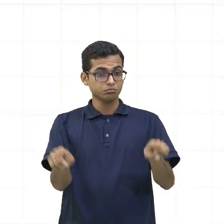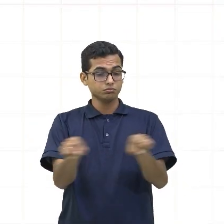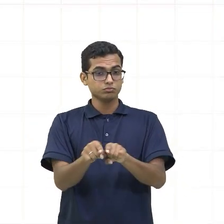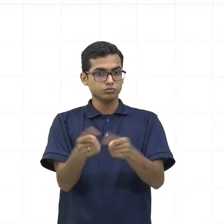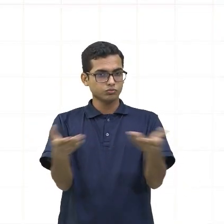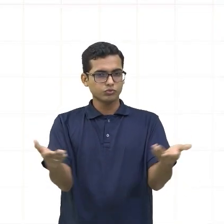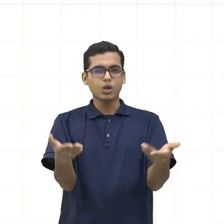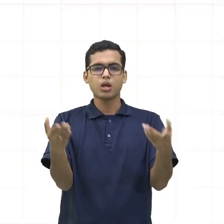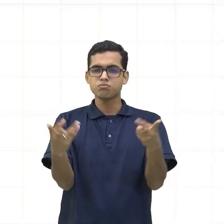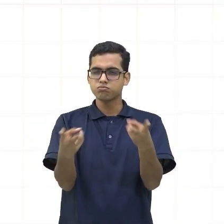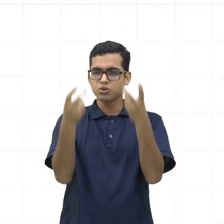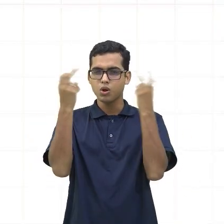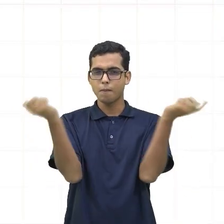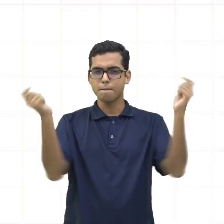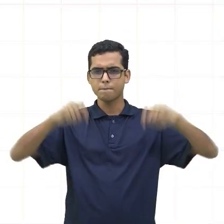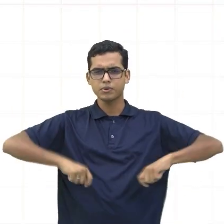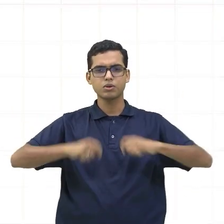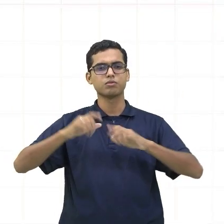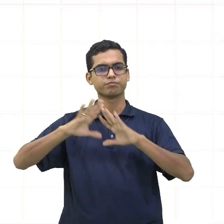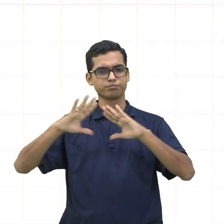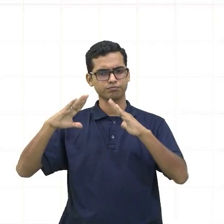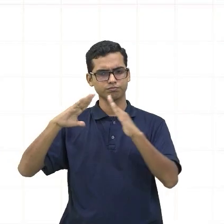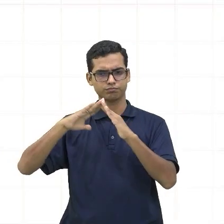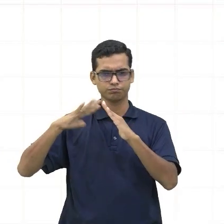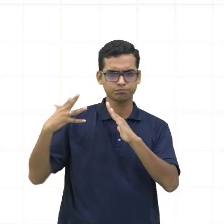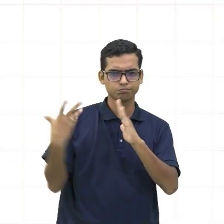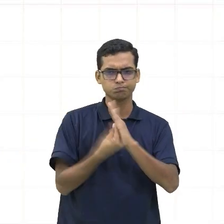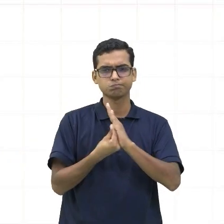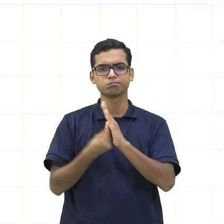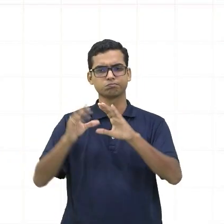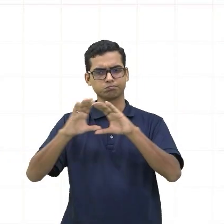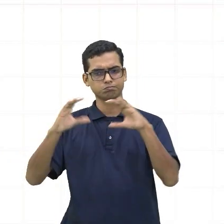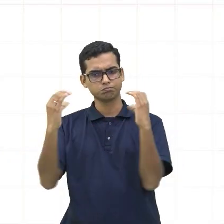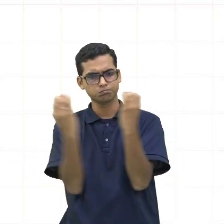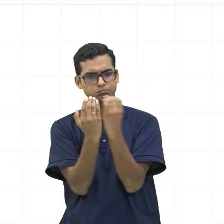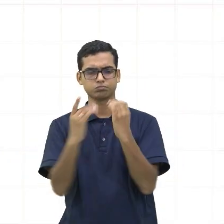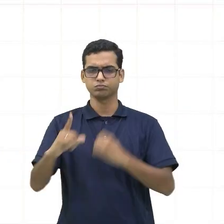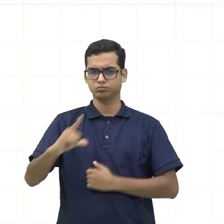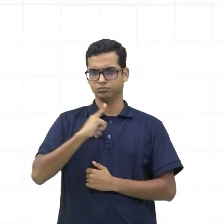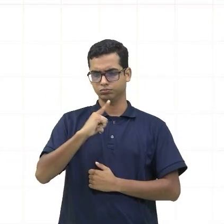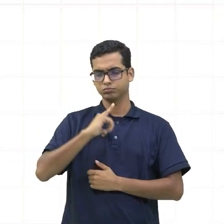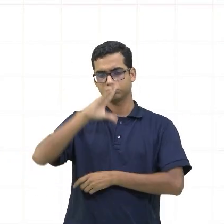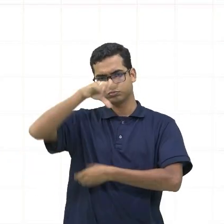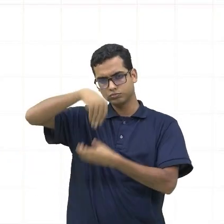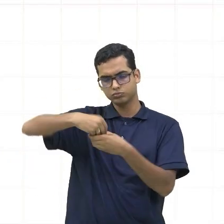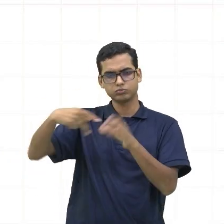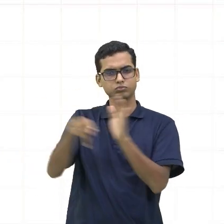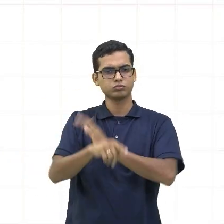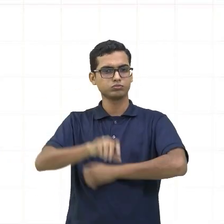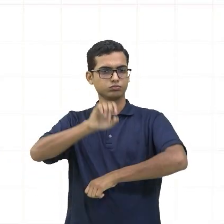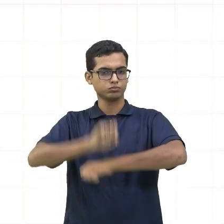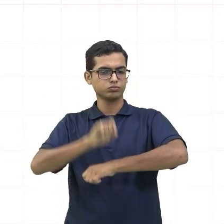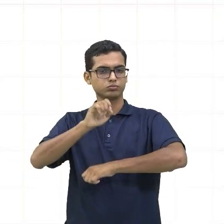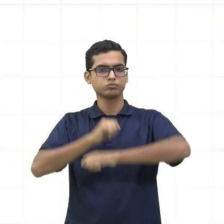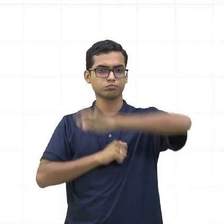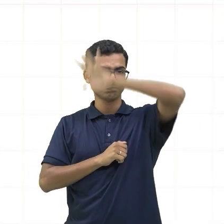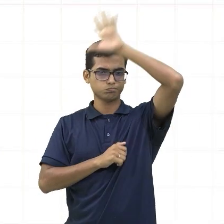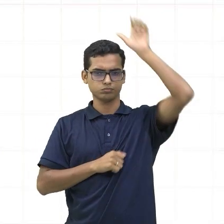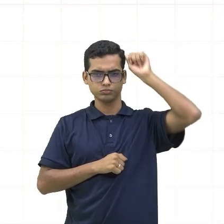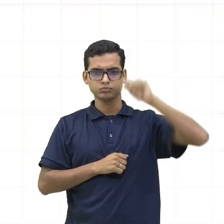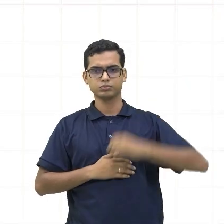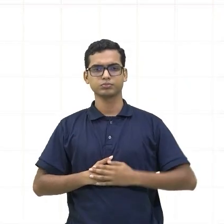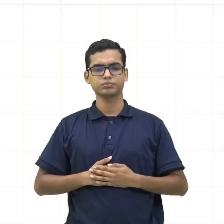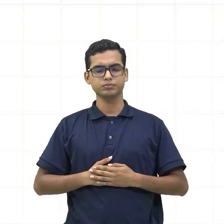vista atualmente através das comunidades quilombolas que nós temos no nosso estado. Então,